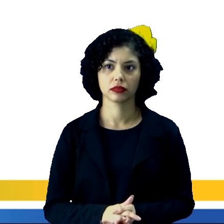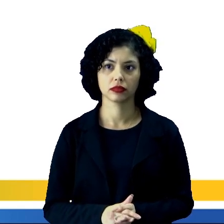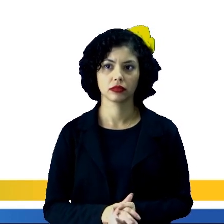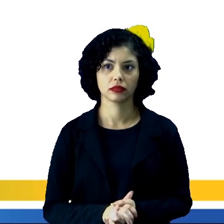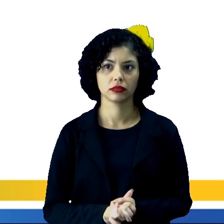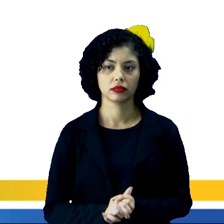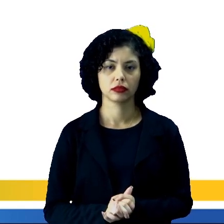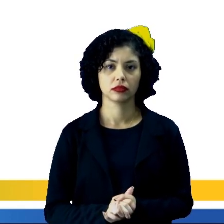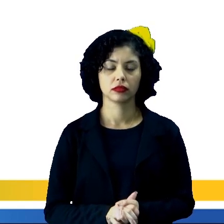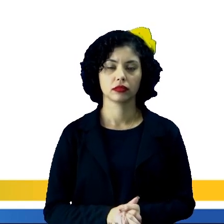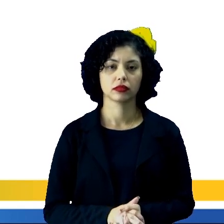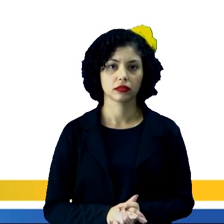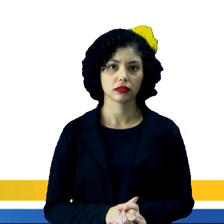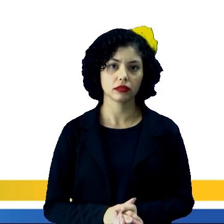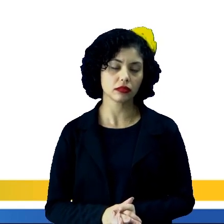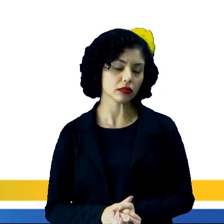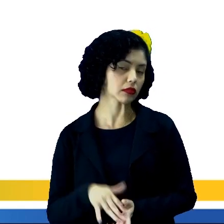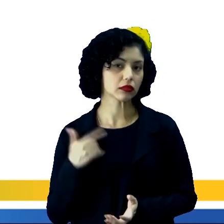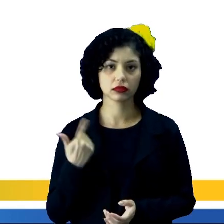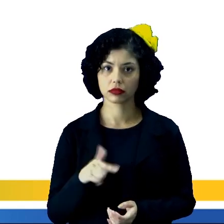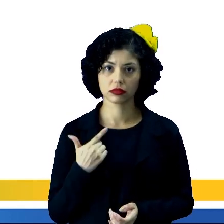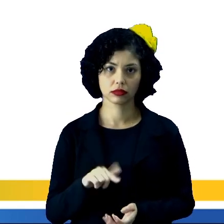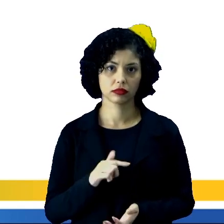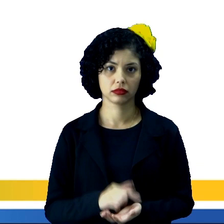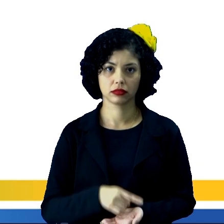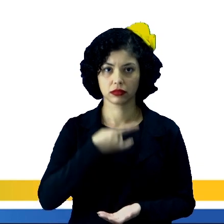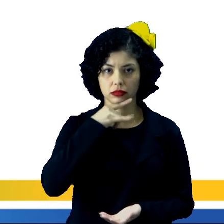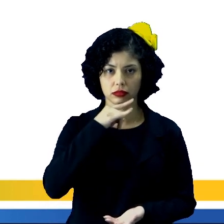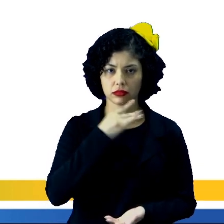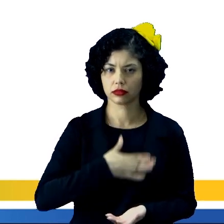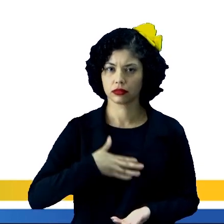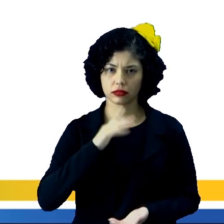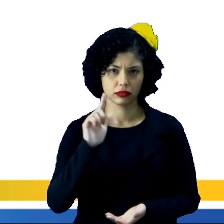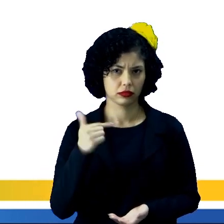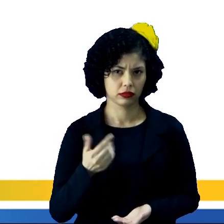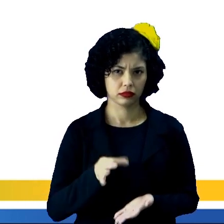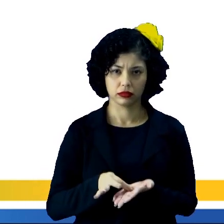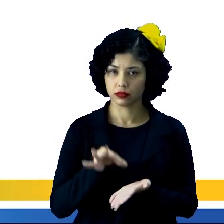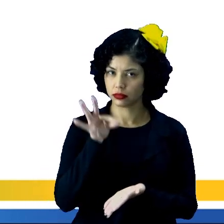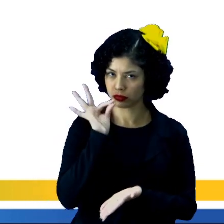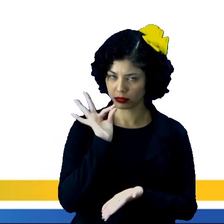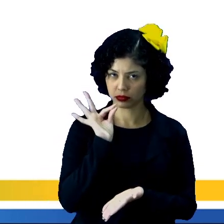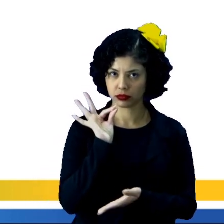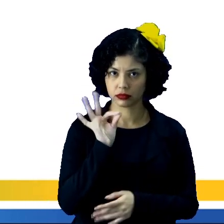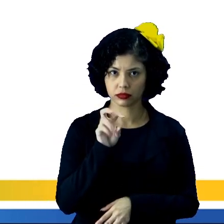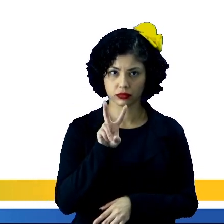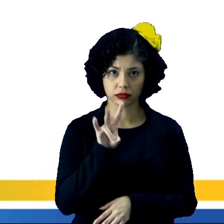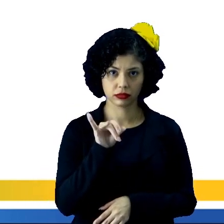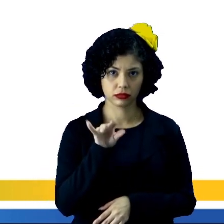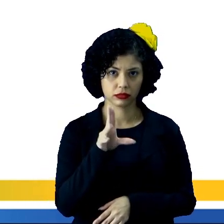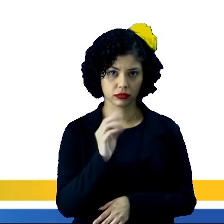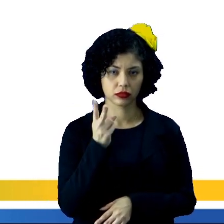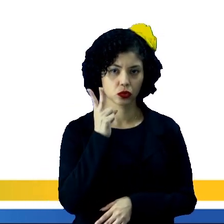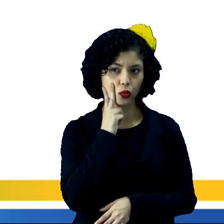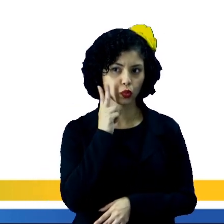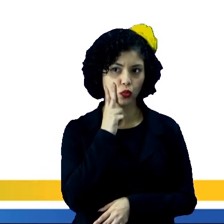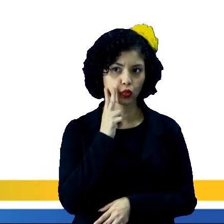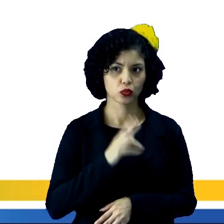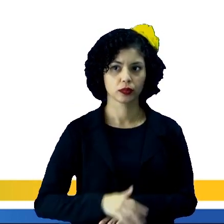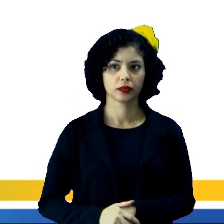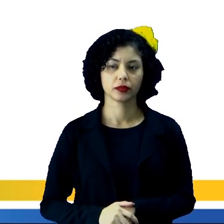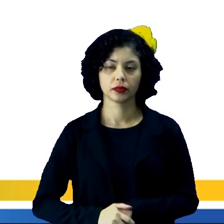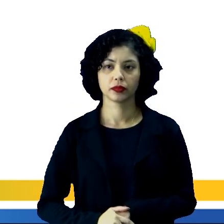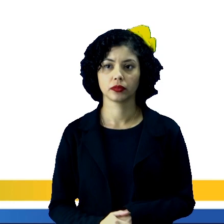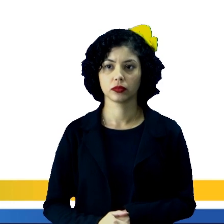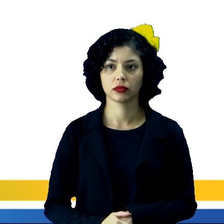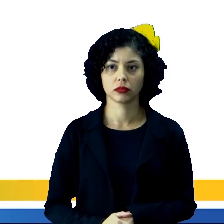like some wine instead? Não tem cerveja. Você gostaria de tomar um vinho no lugar? Então, essas